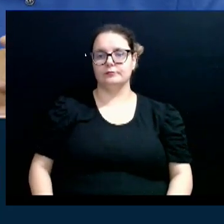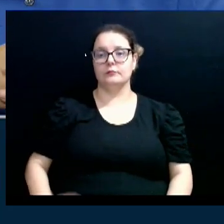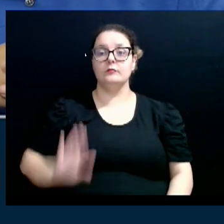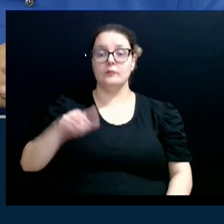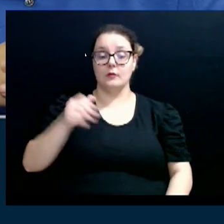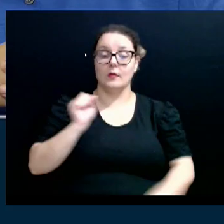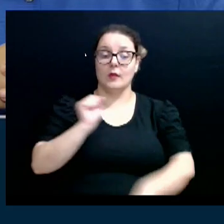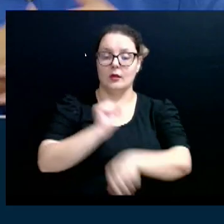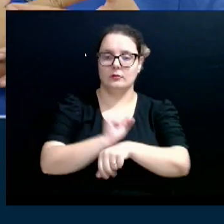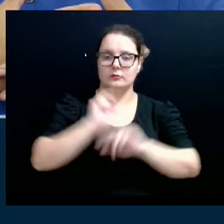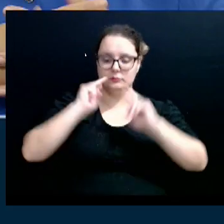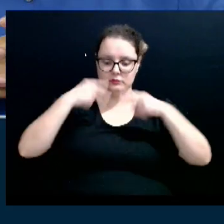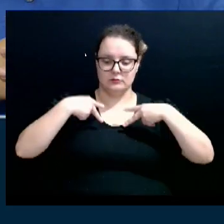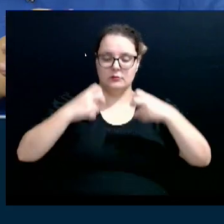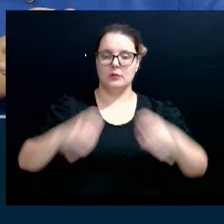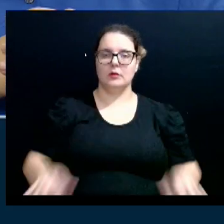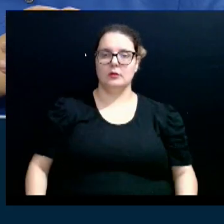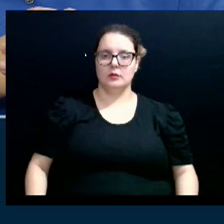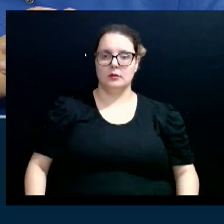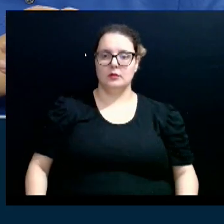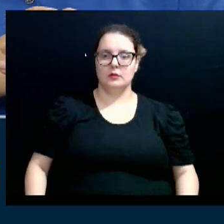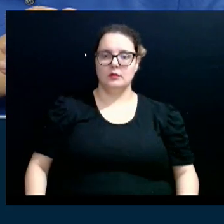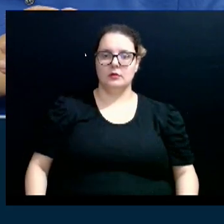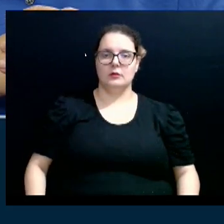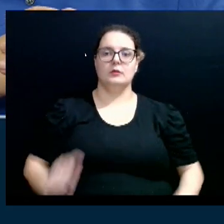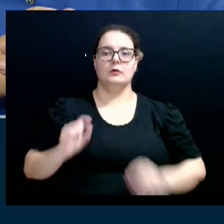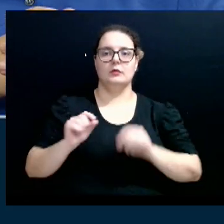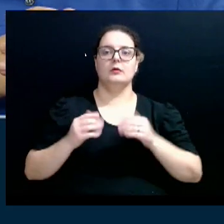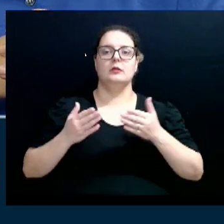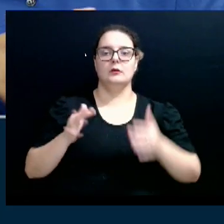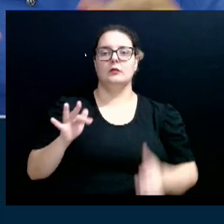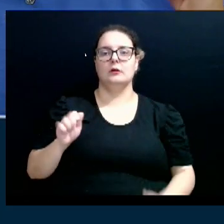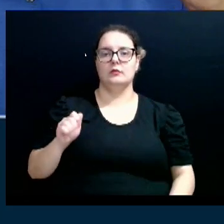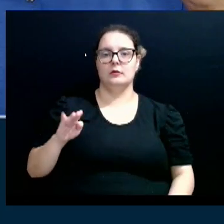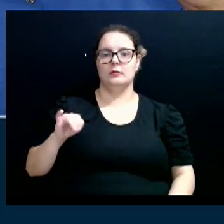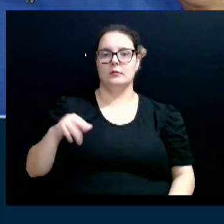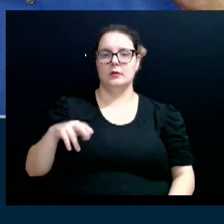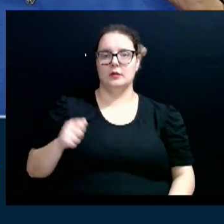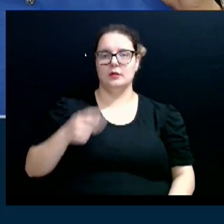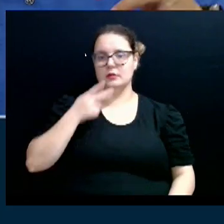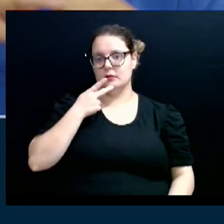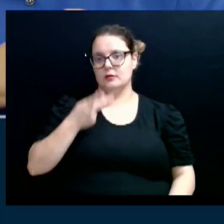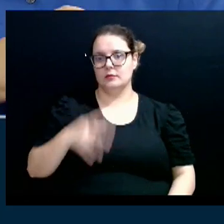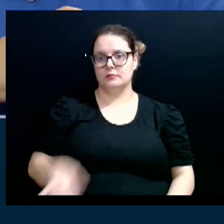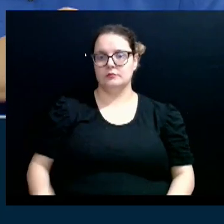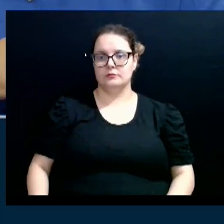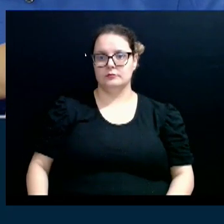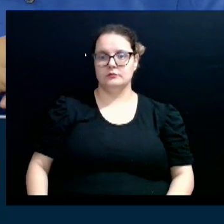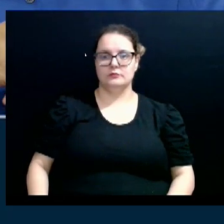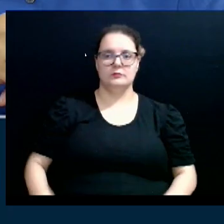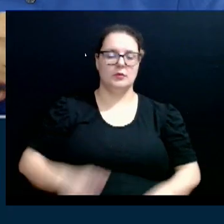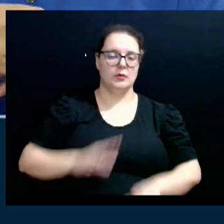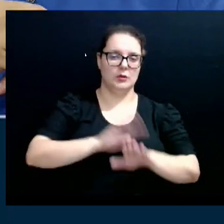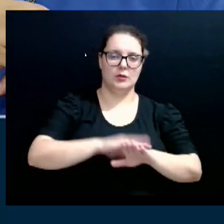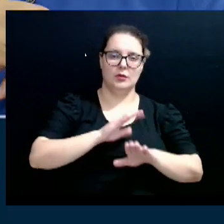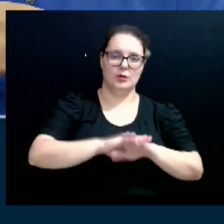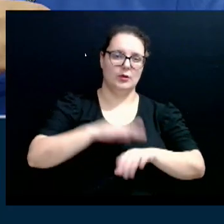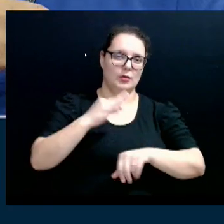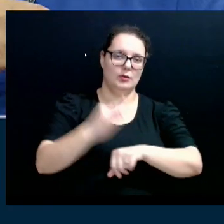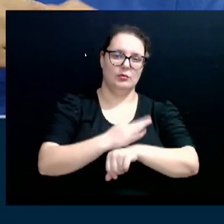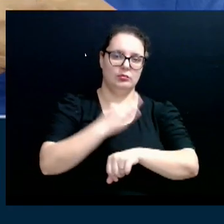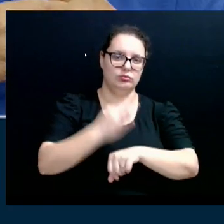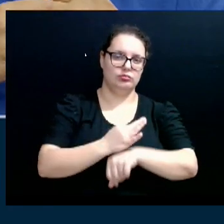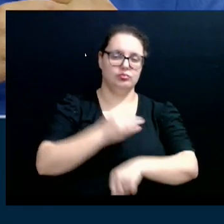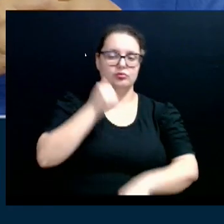para si? O que você traz para a gente, Fabiana, sobre essa função de ser mulher, que